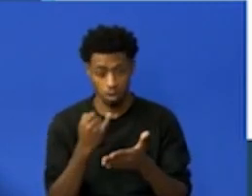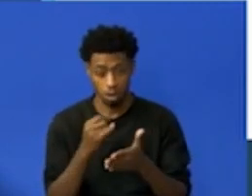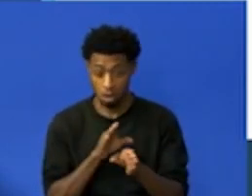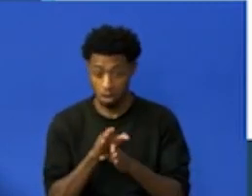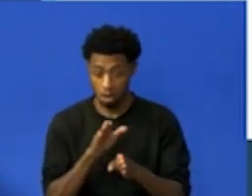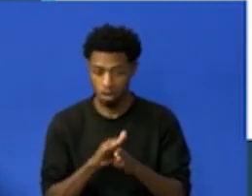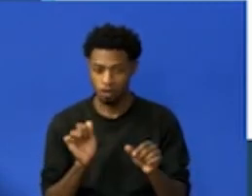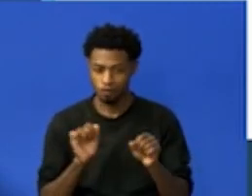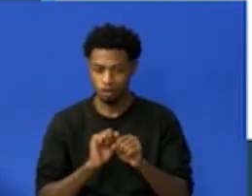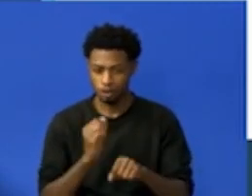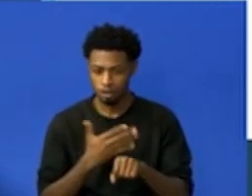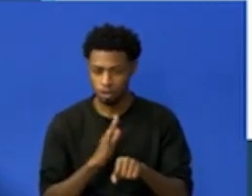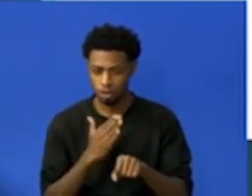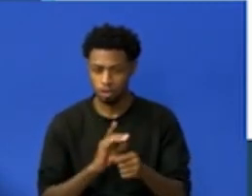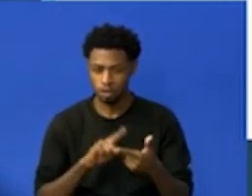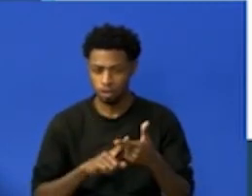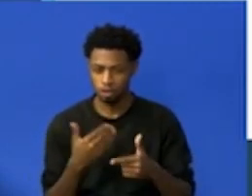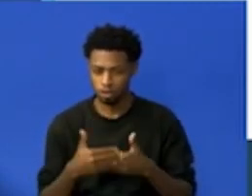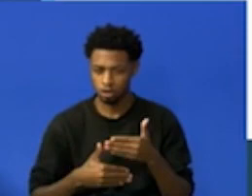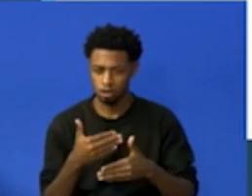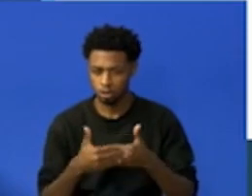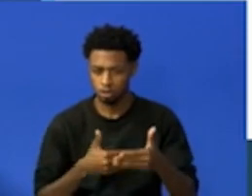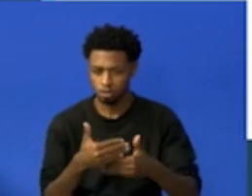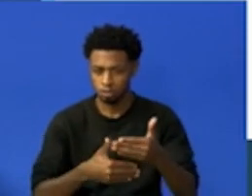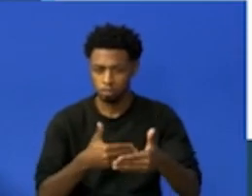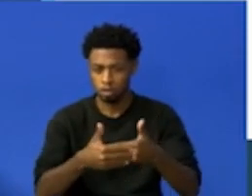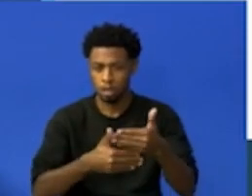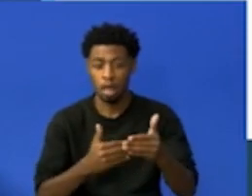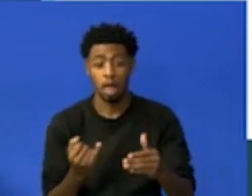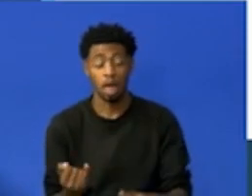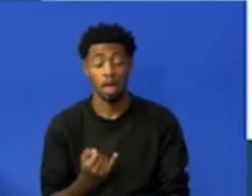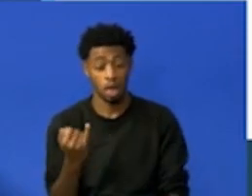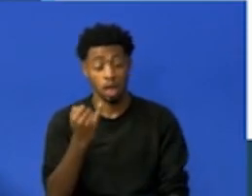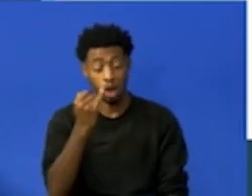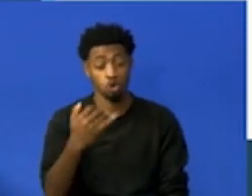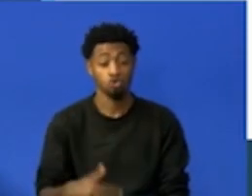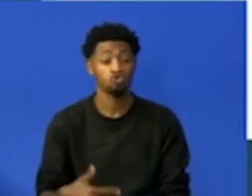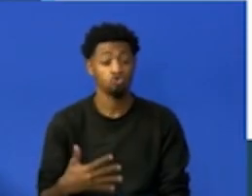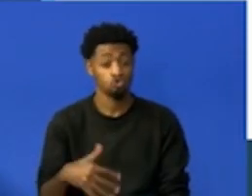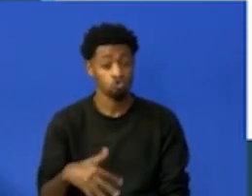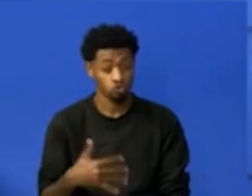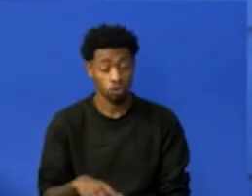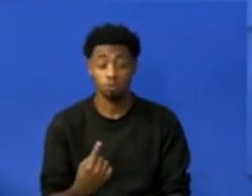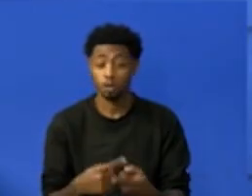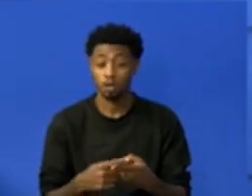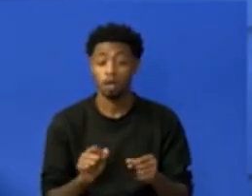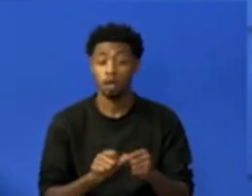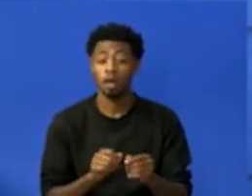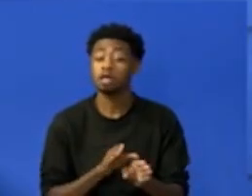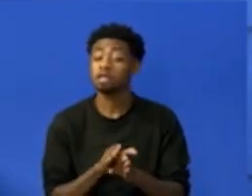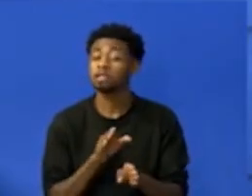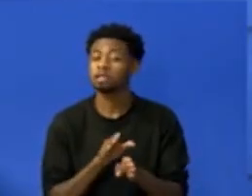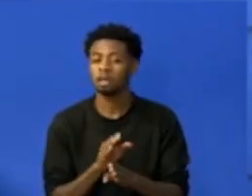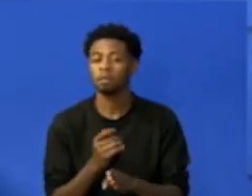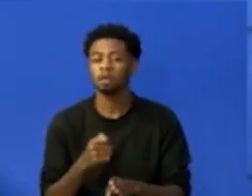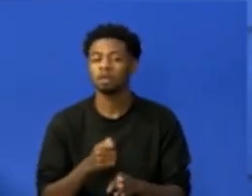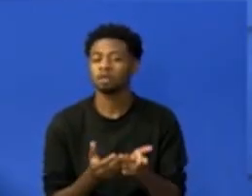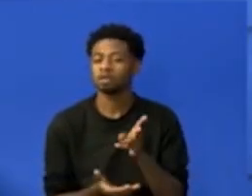o desenvolvimento dos componentes da atividade física é de extrema importância. Essa prescrição, ela tem que